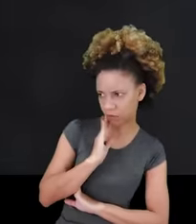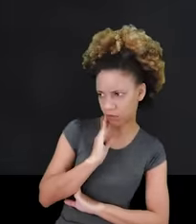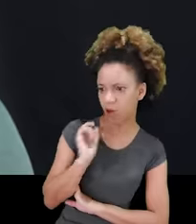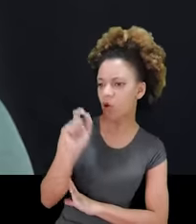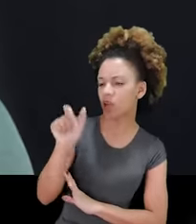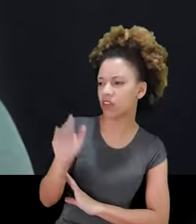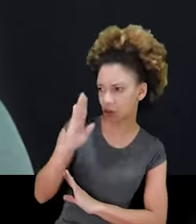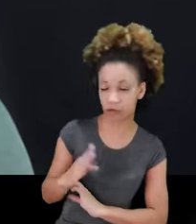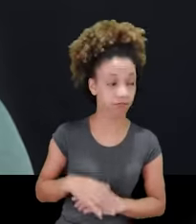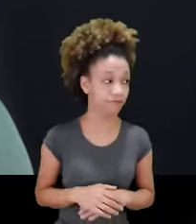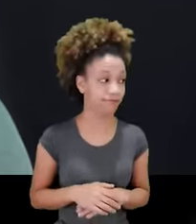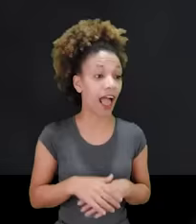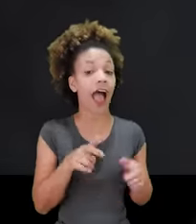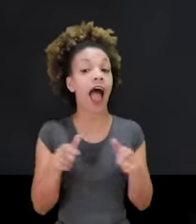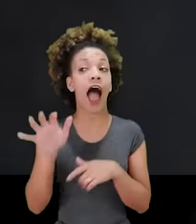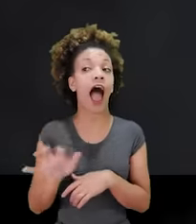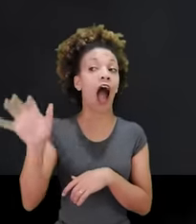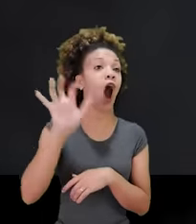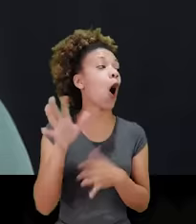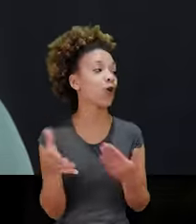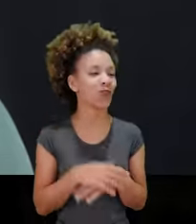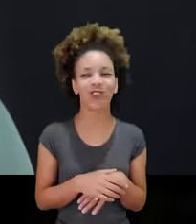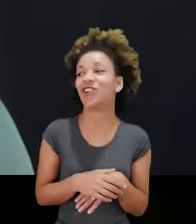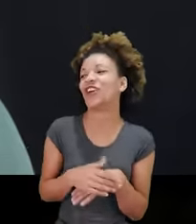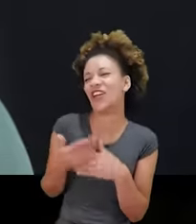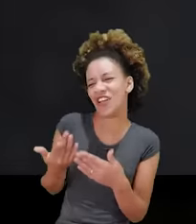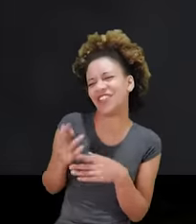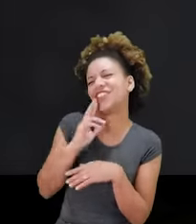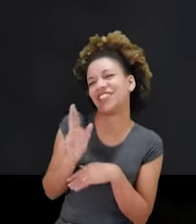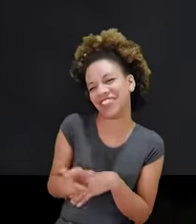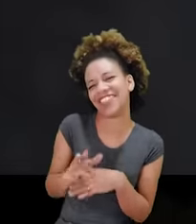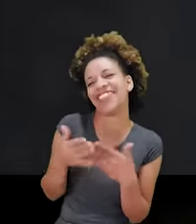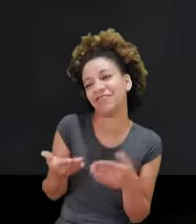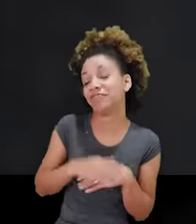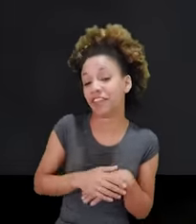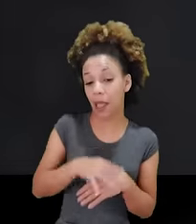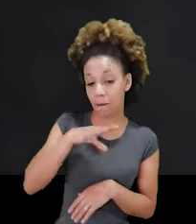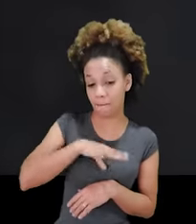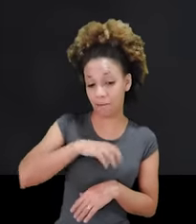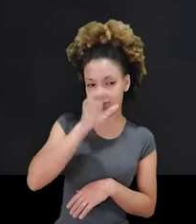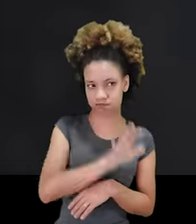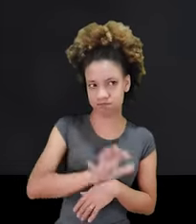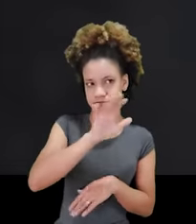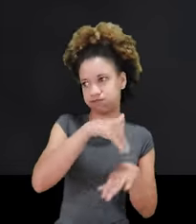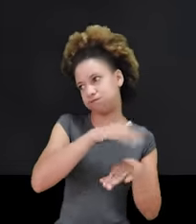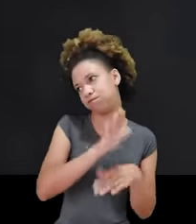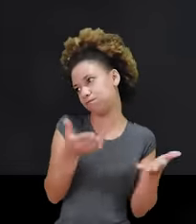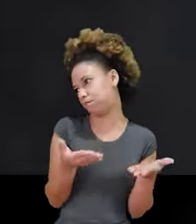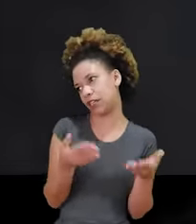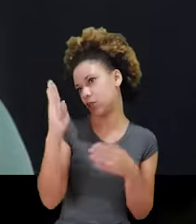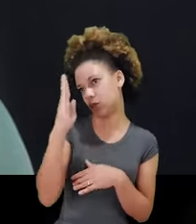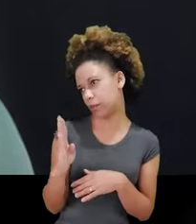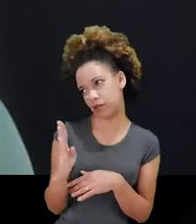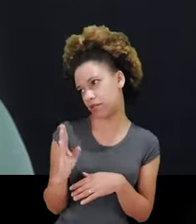que é um brasileiro? Aonde? Essa é a resposta. Eu ia te dizer exatamente. Só que uma escala mais pequena. Portugal é infinitamente mais pequeno